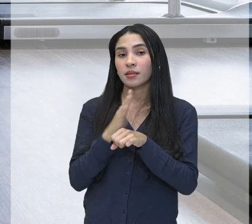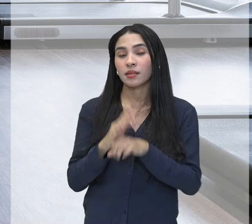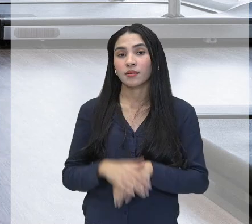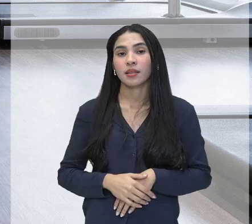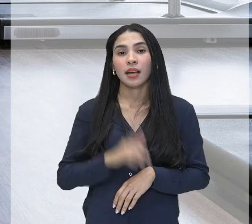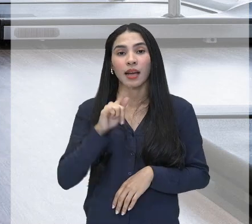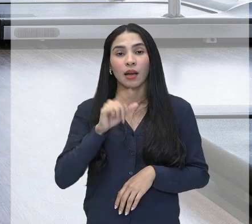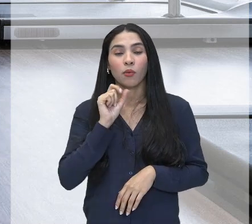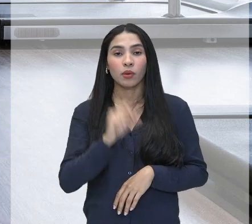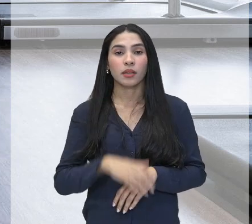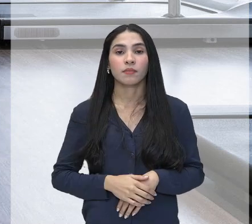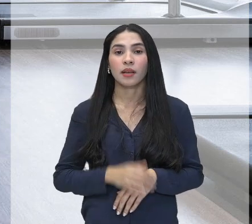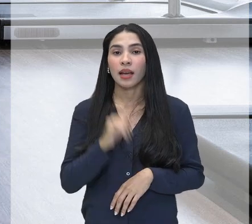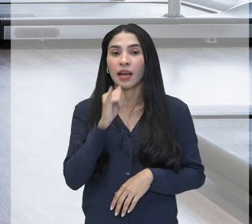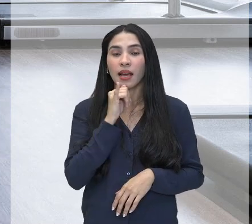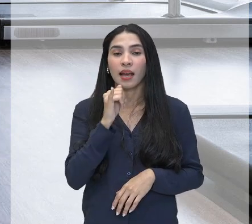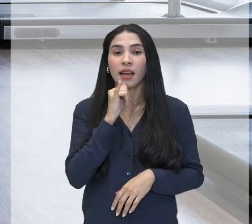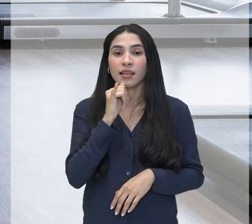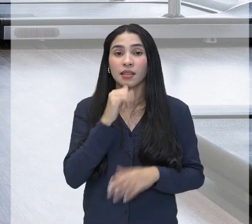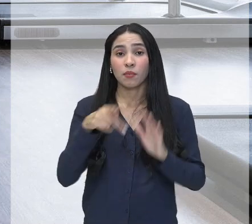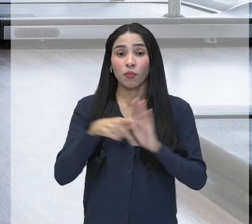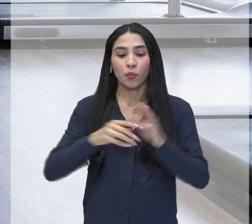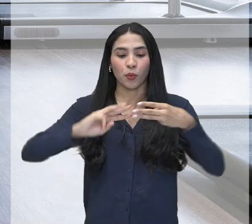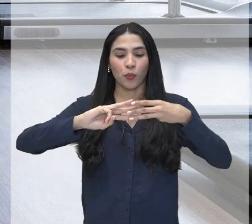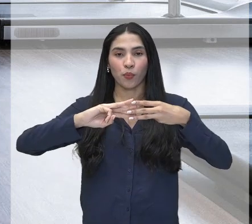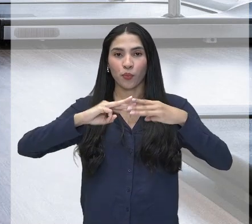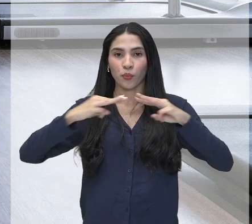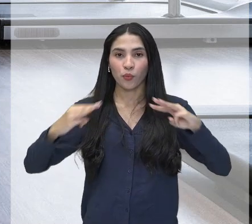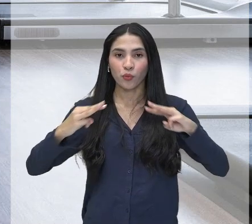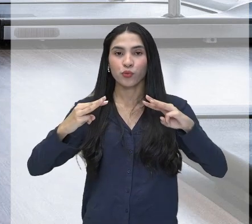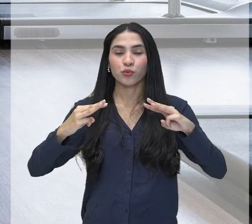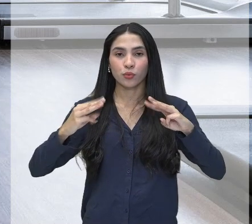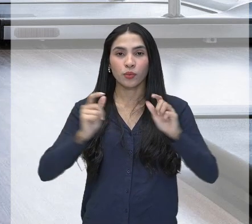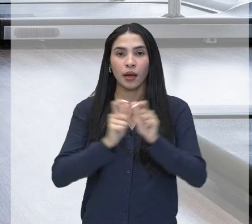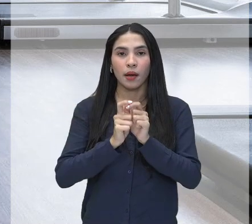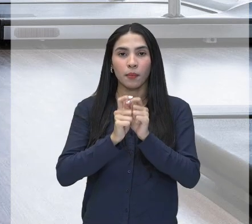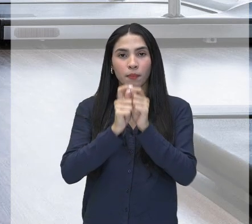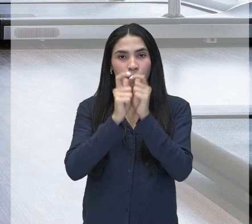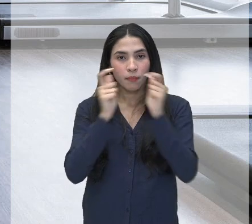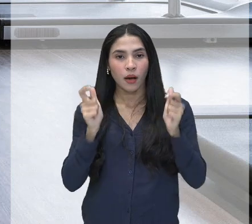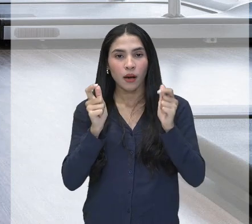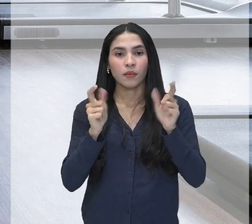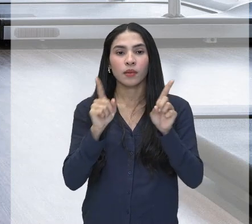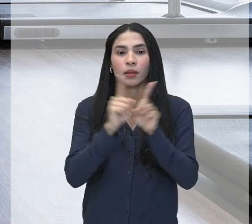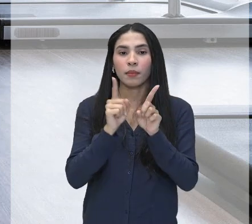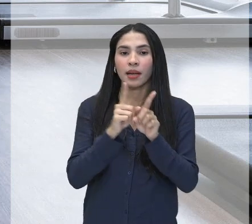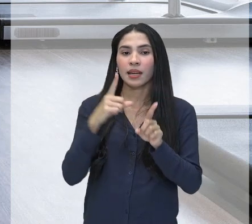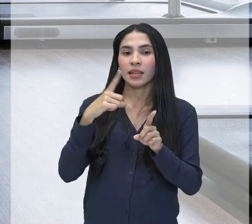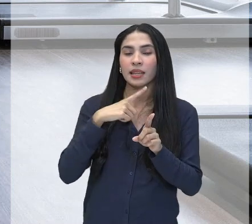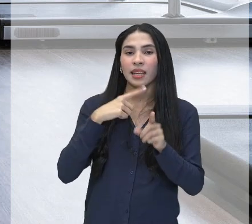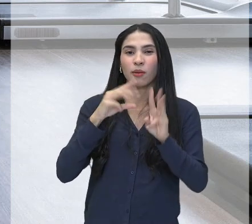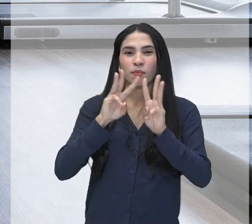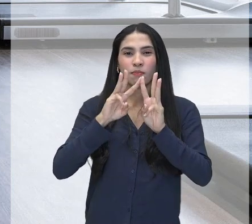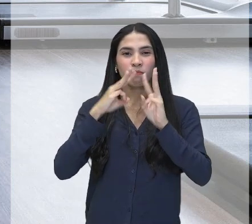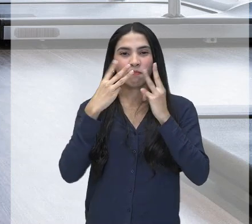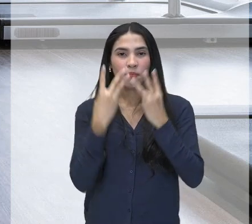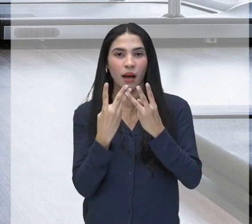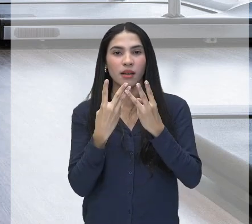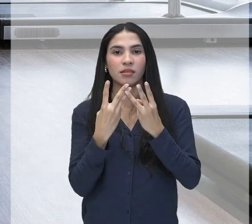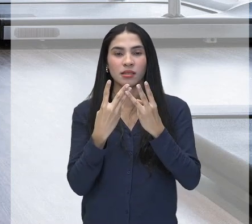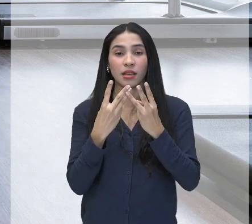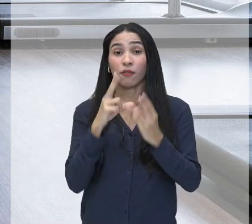justamente aumentar a secção transversa dos músculos, como vocês vão observar, ou seja, ter um ganho de massa muscular